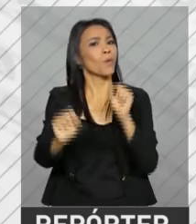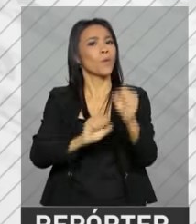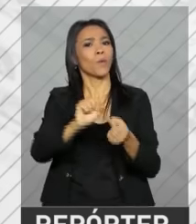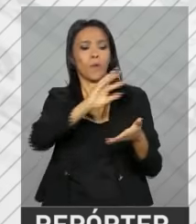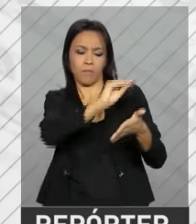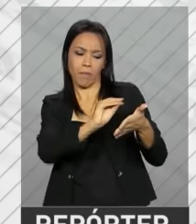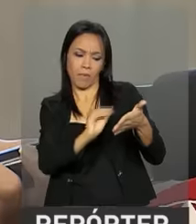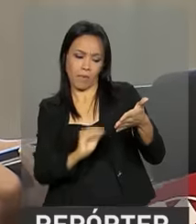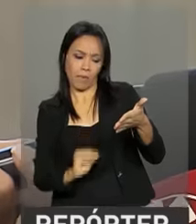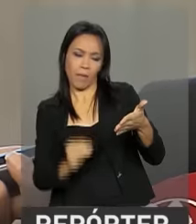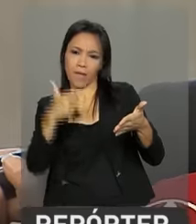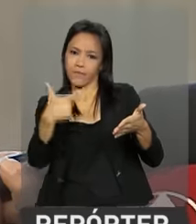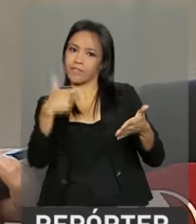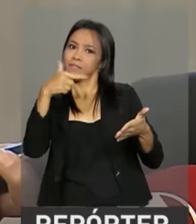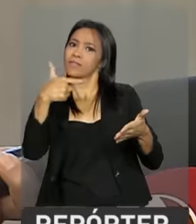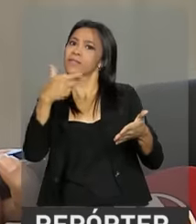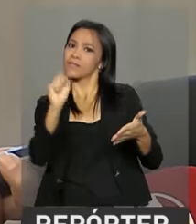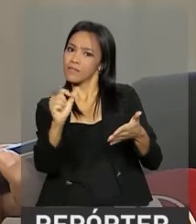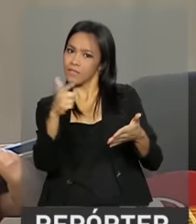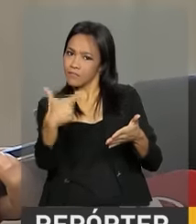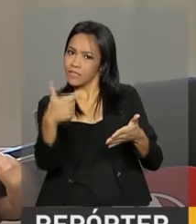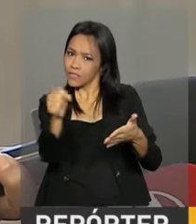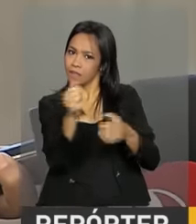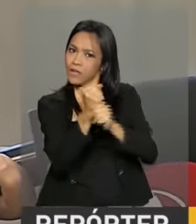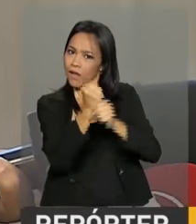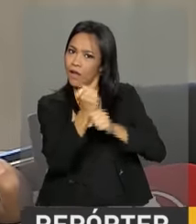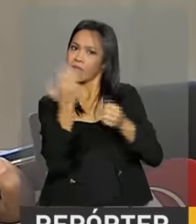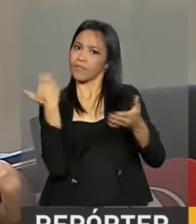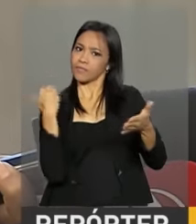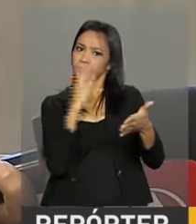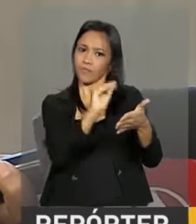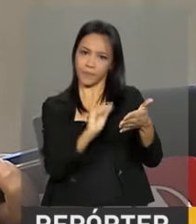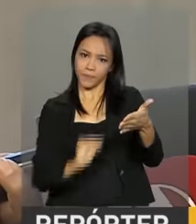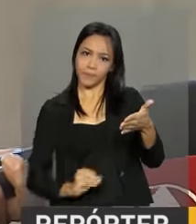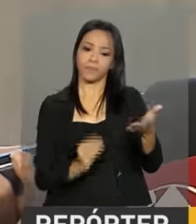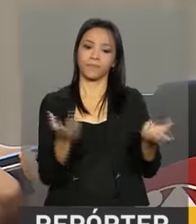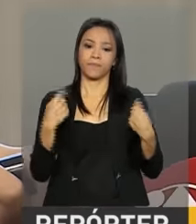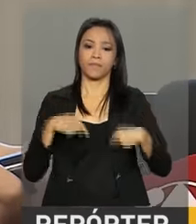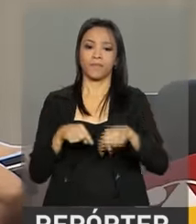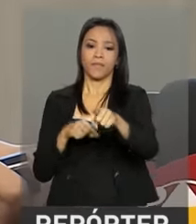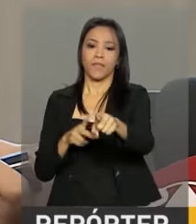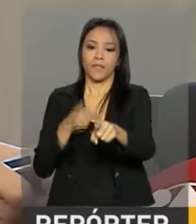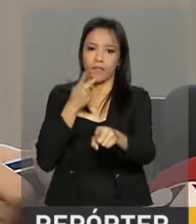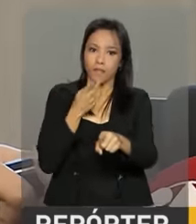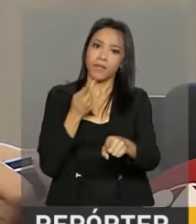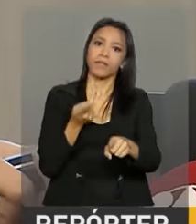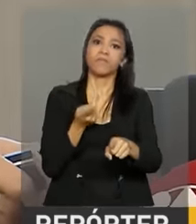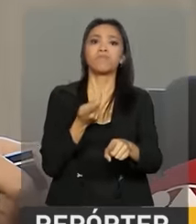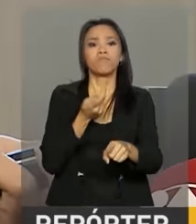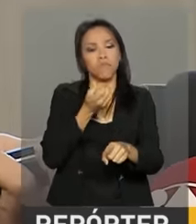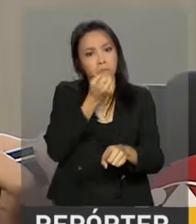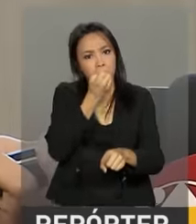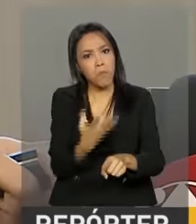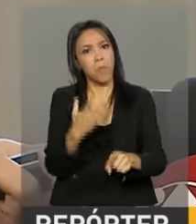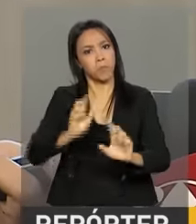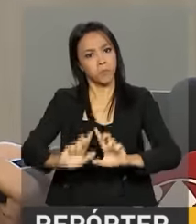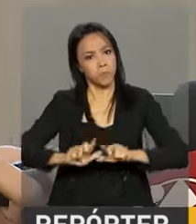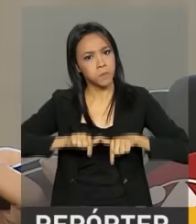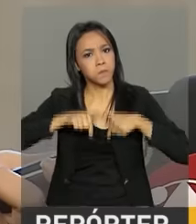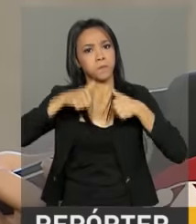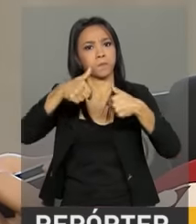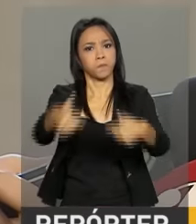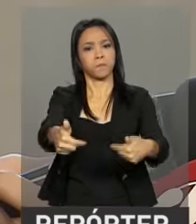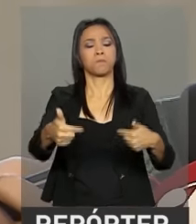27 anos houve um um desempenho como mencionado eh das exportações que